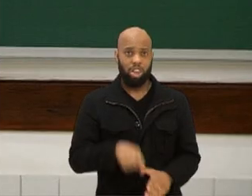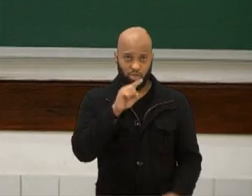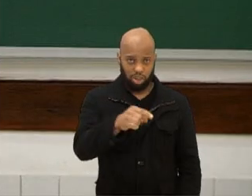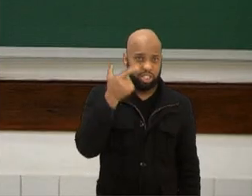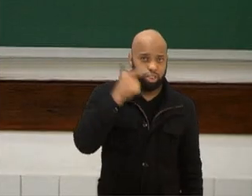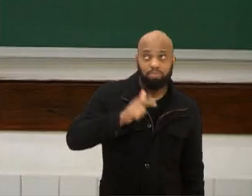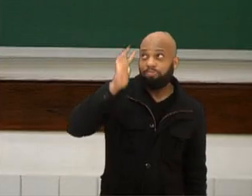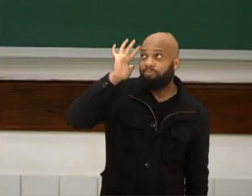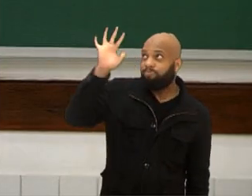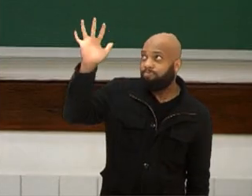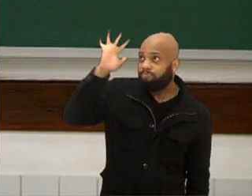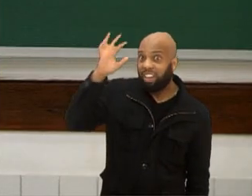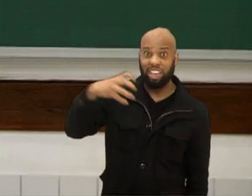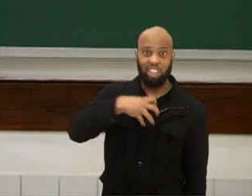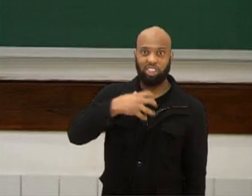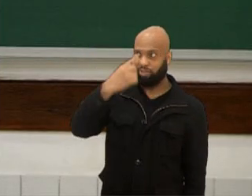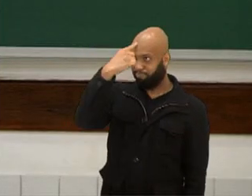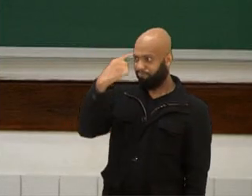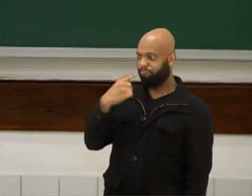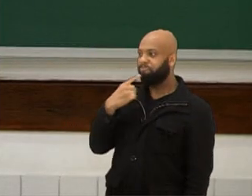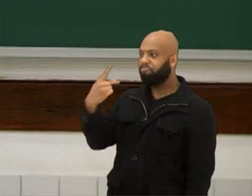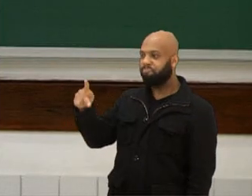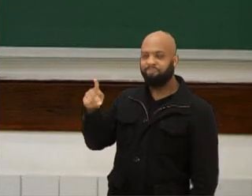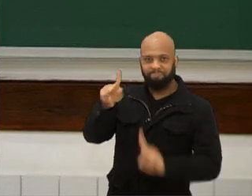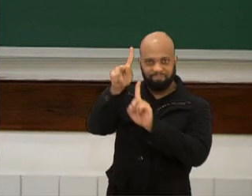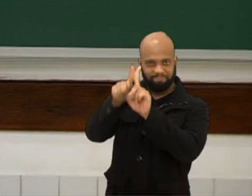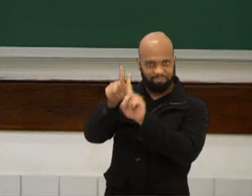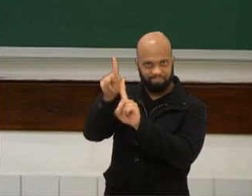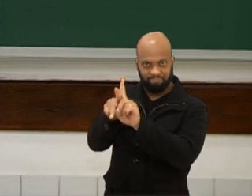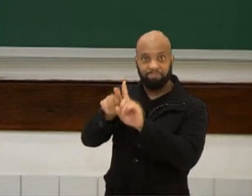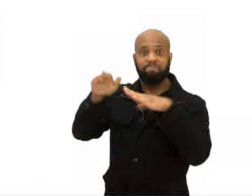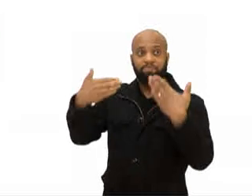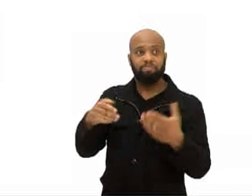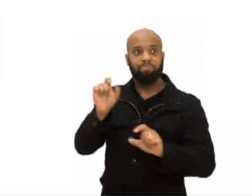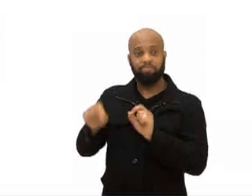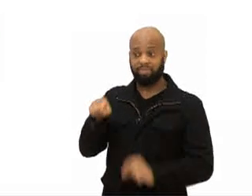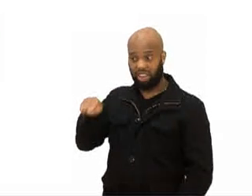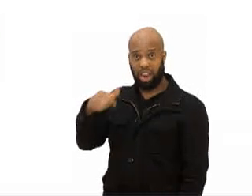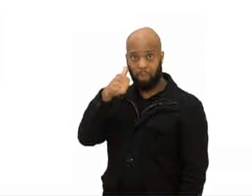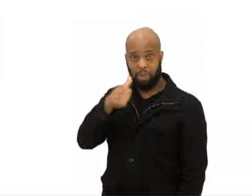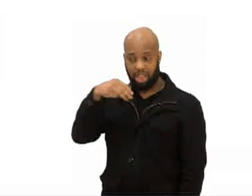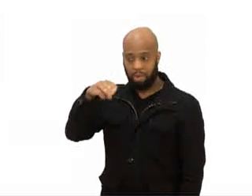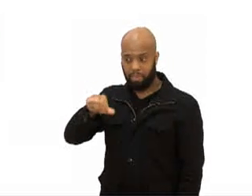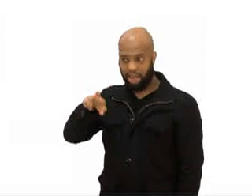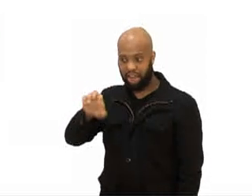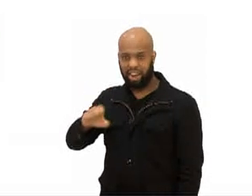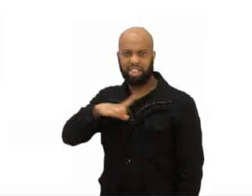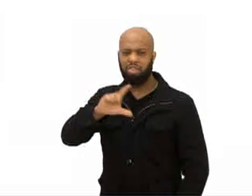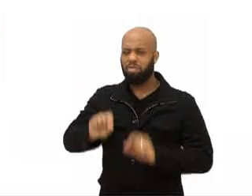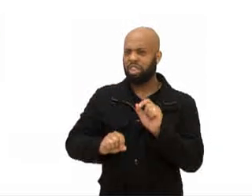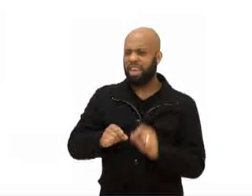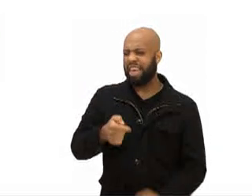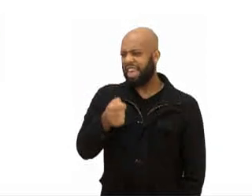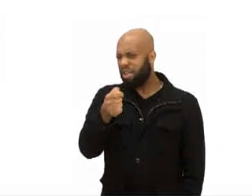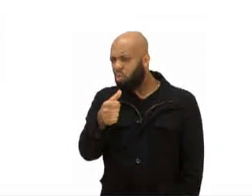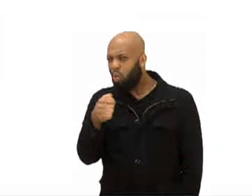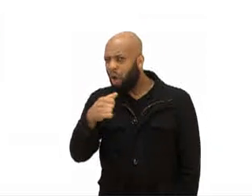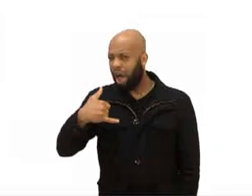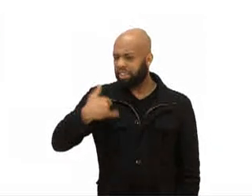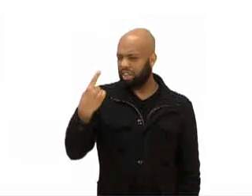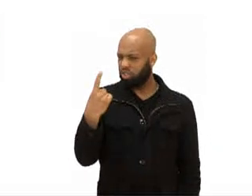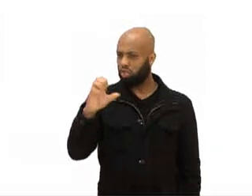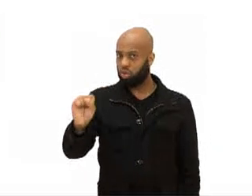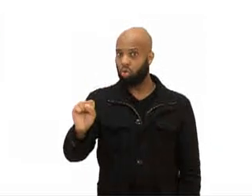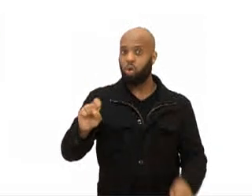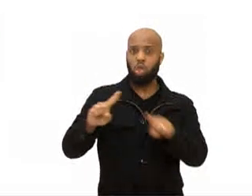Conseguiram imaginar essa personagem? Olha o que eu trouxe para vocês. Aparentemente, Mari é uma jovem próxima a completar 18 anos